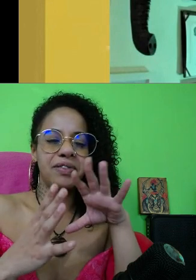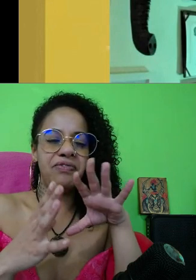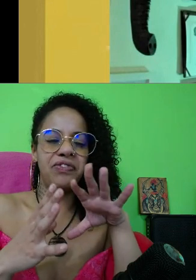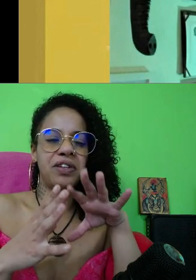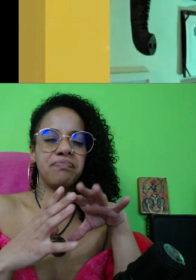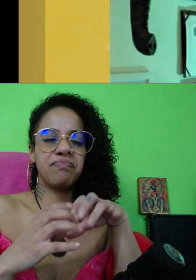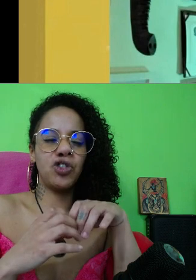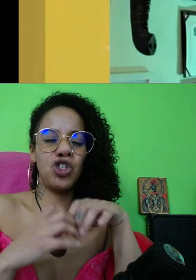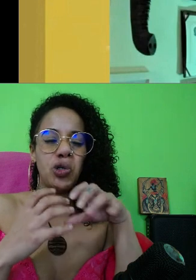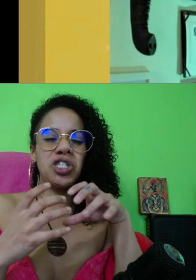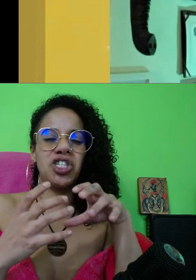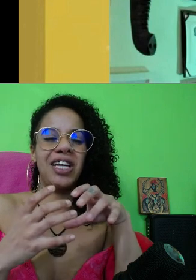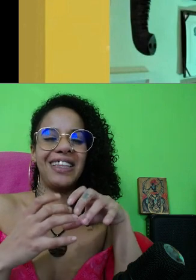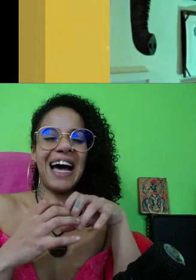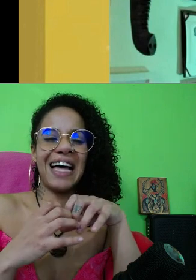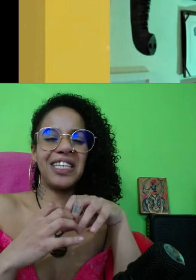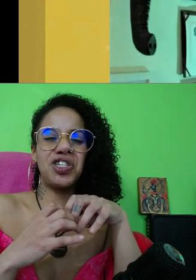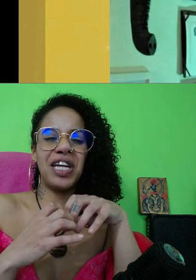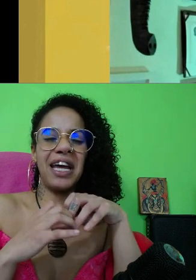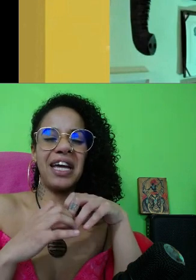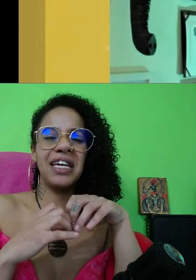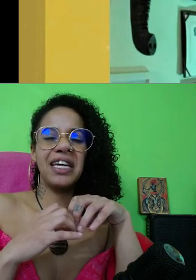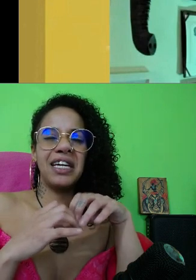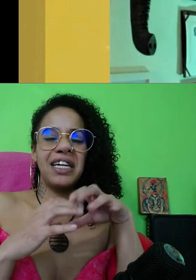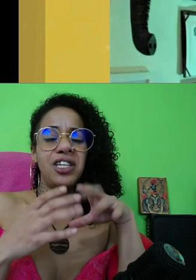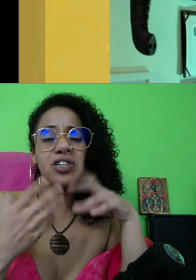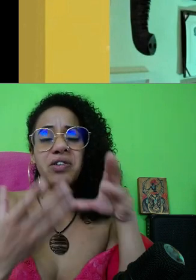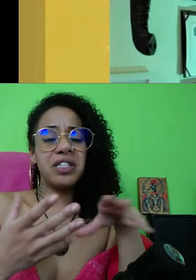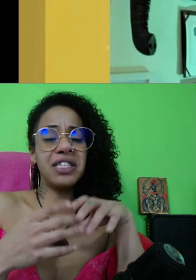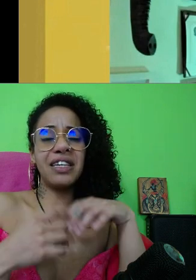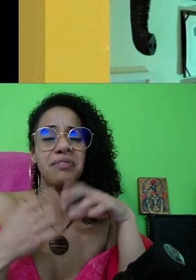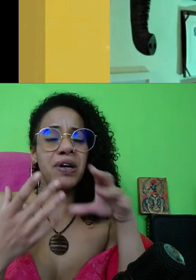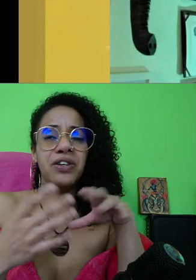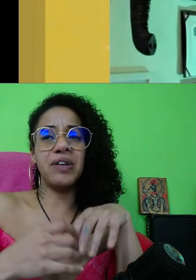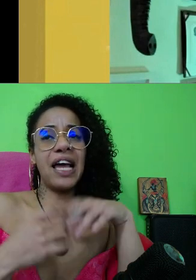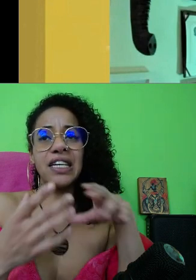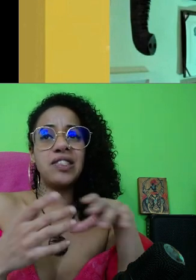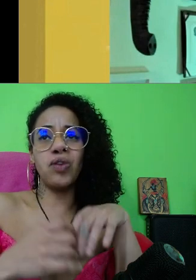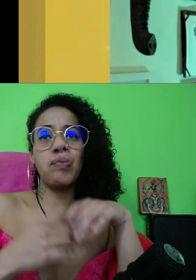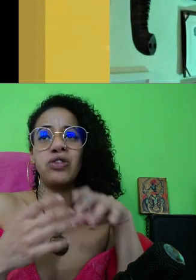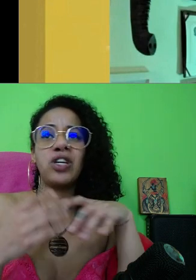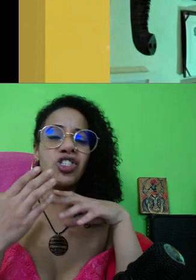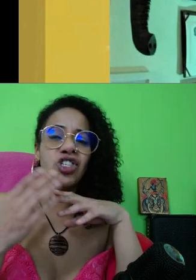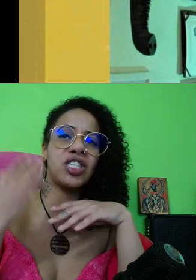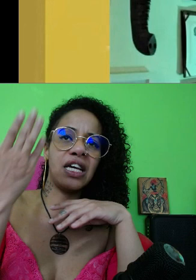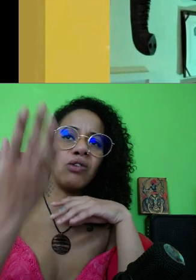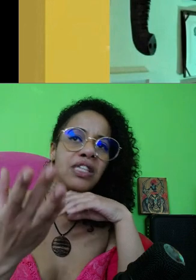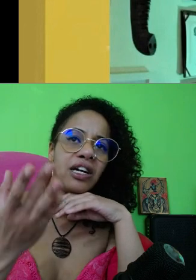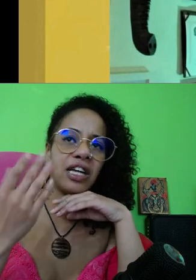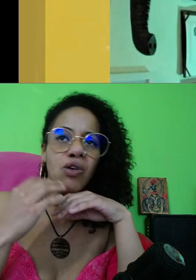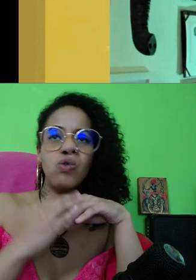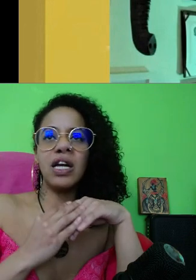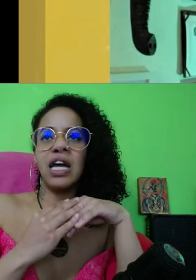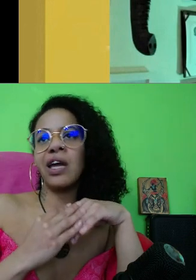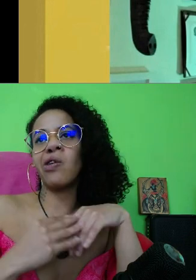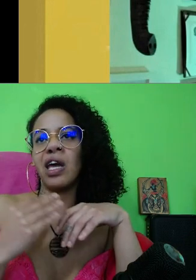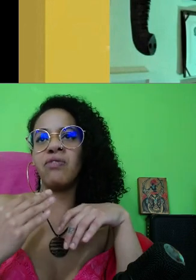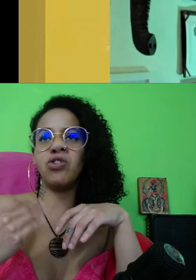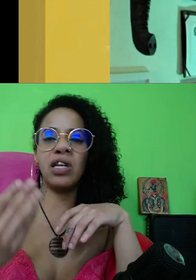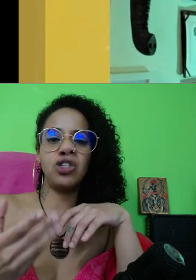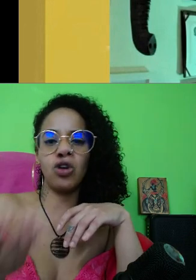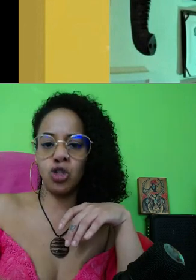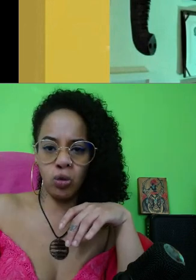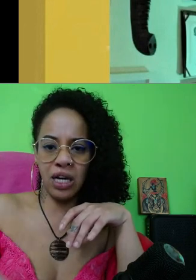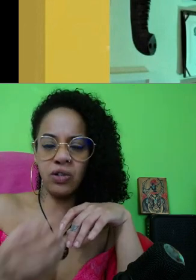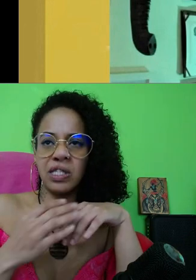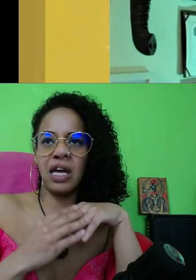enfim de hostilidade né e de coisas que mano é isso é o medo que a gente tem ao sair da rua né que alguém